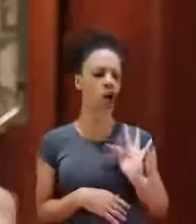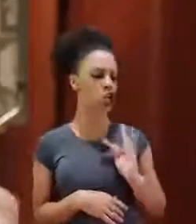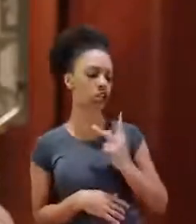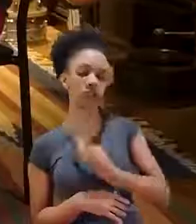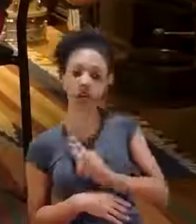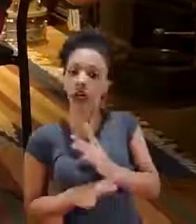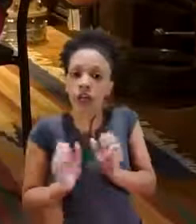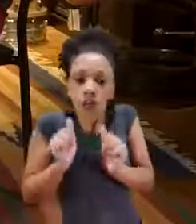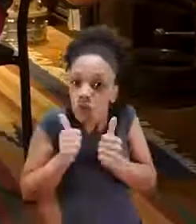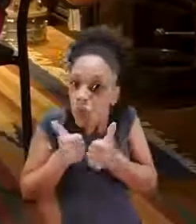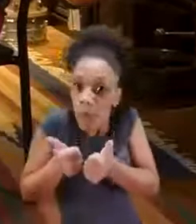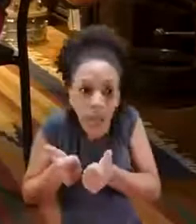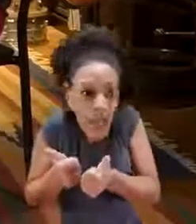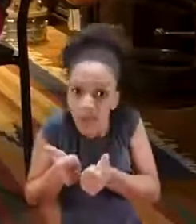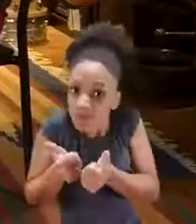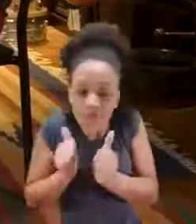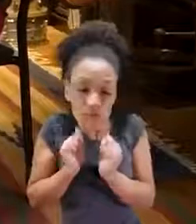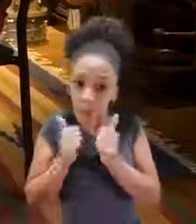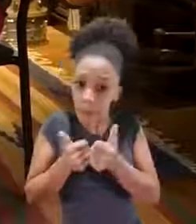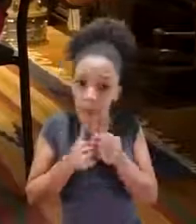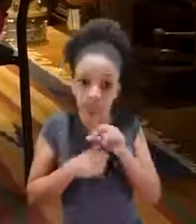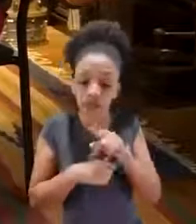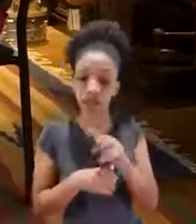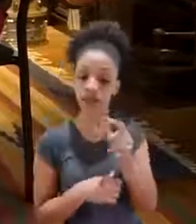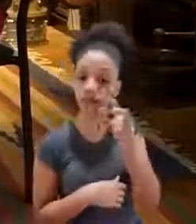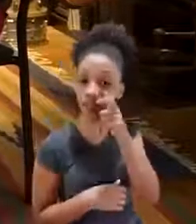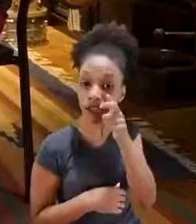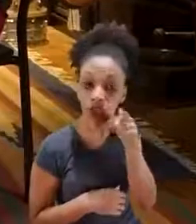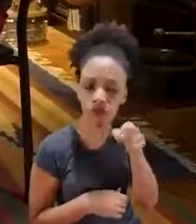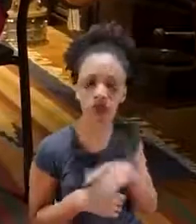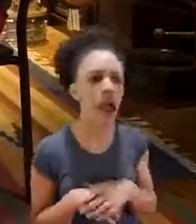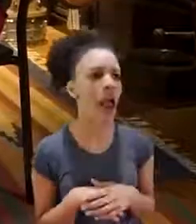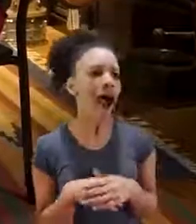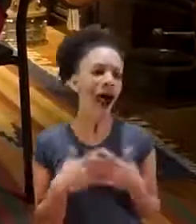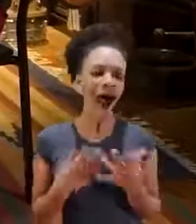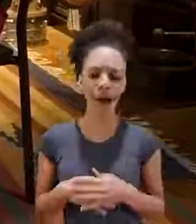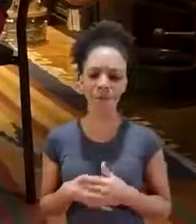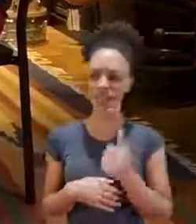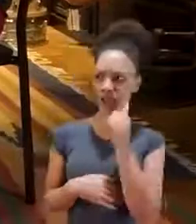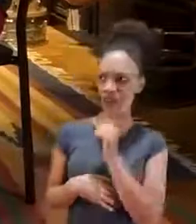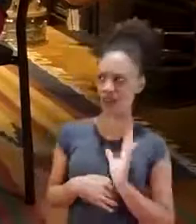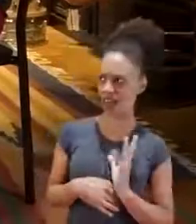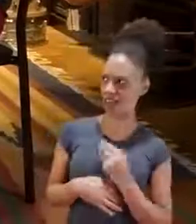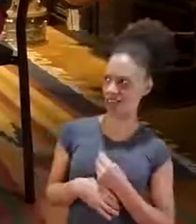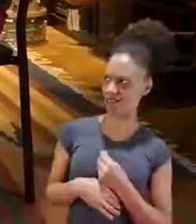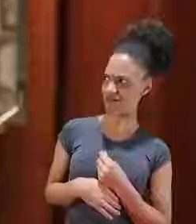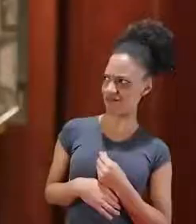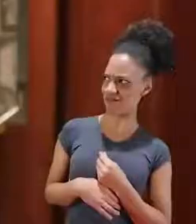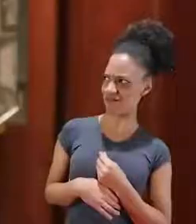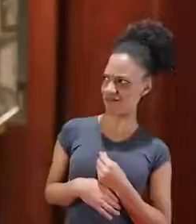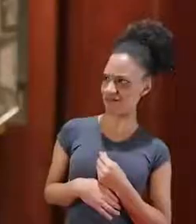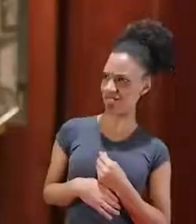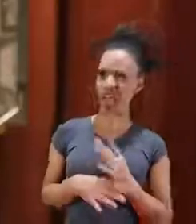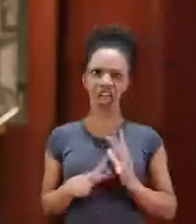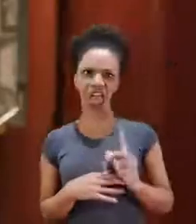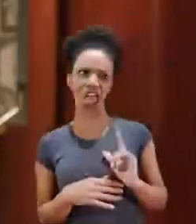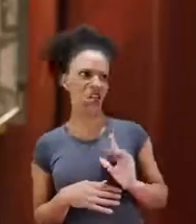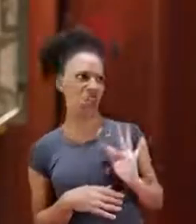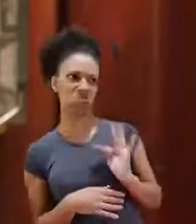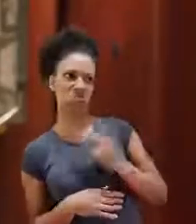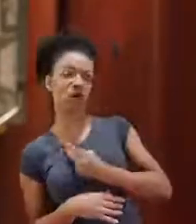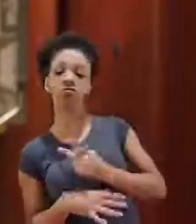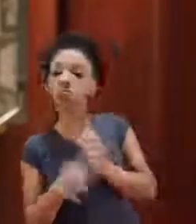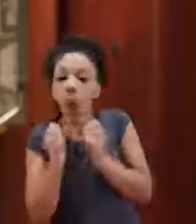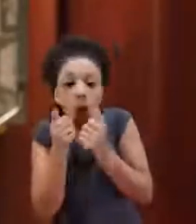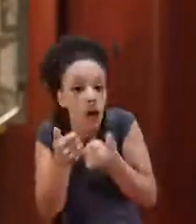tudo bem também pode ser vendidas é trânsito bem se você tá aí assistindo esse vídeo ah mas eu sou uma mulher transa eu não sou travesti tudo bem Você é o que você